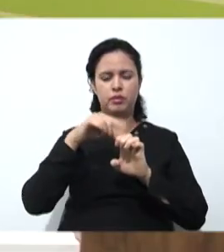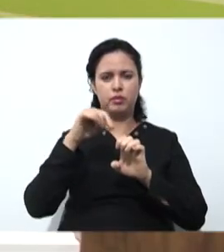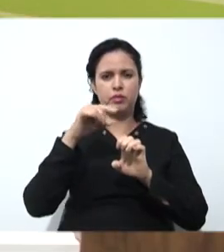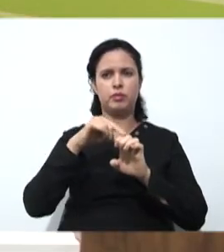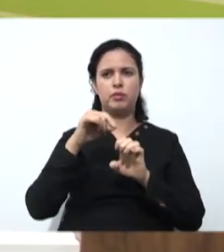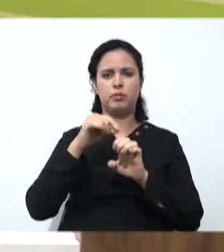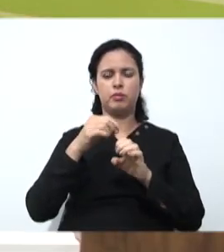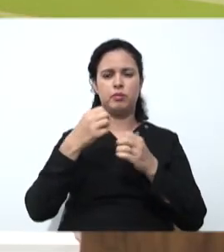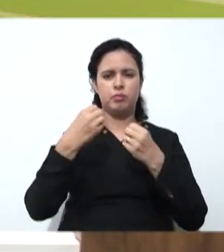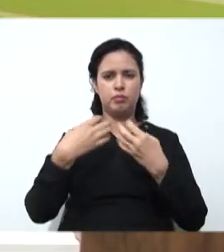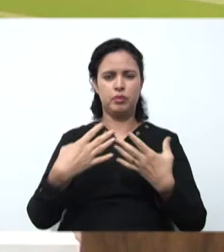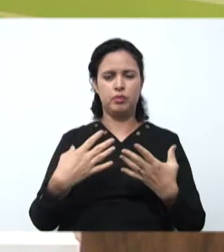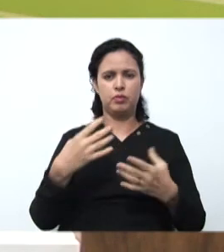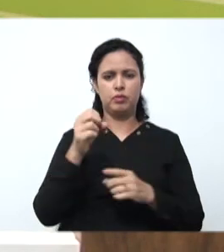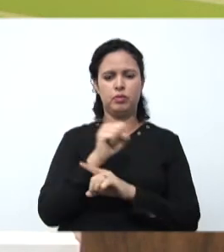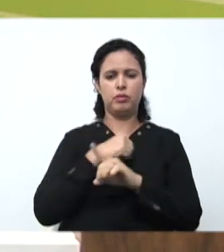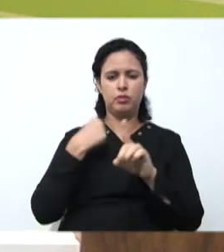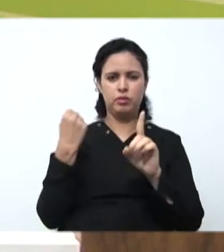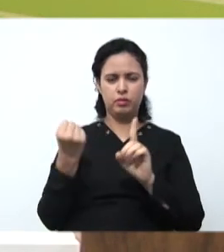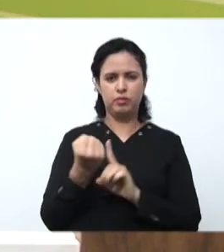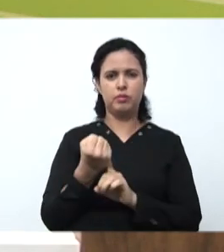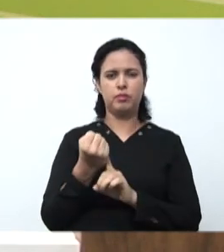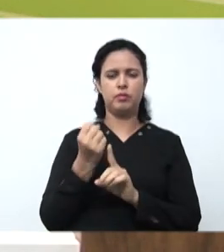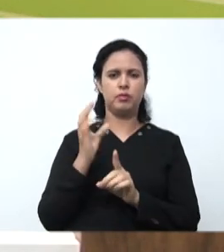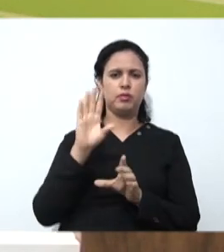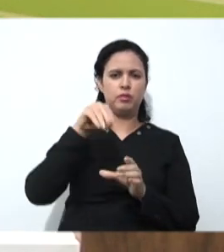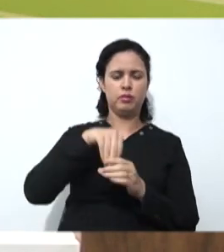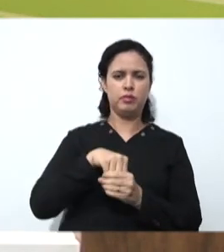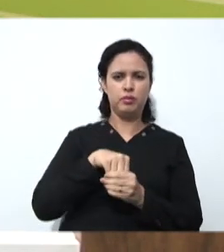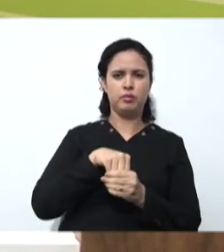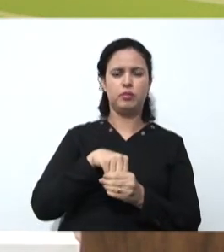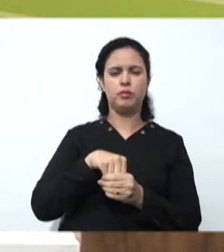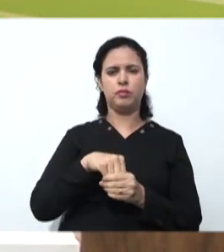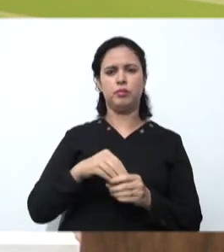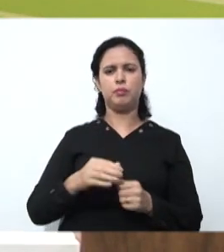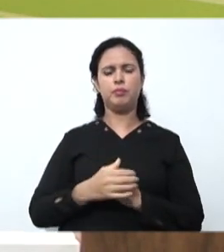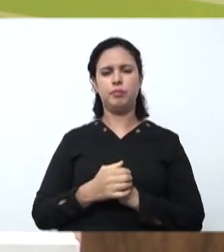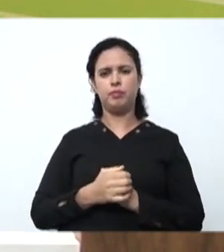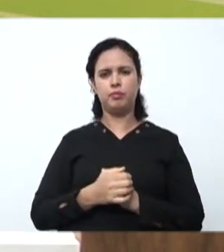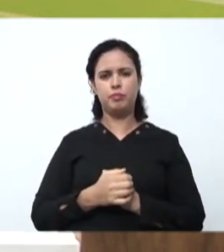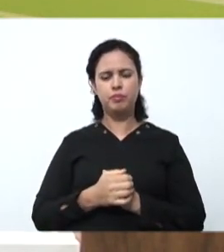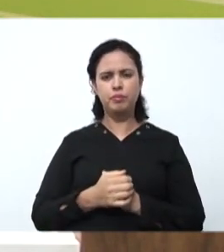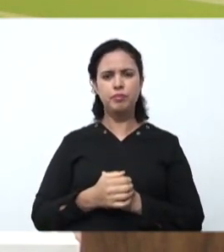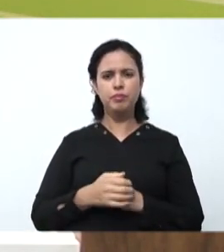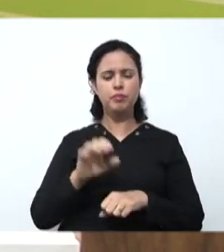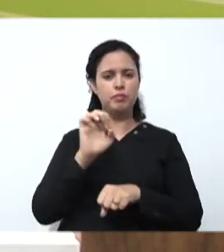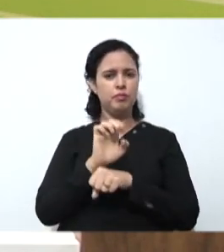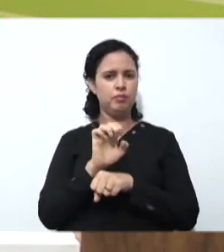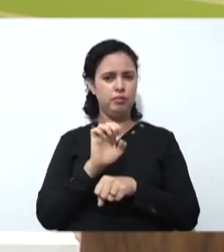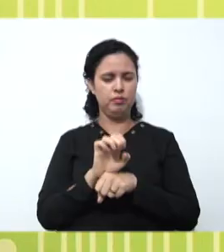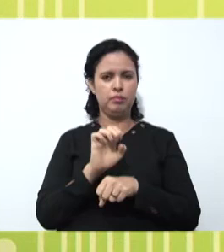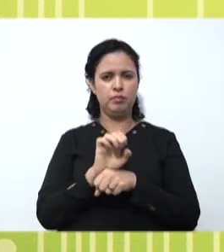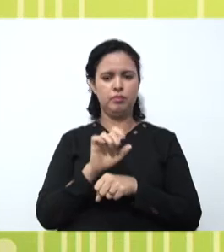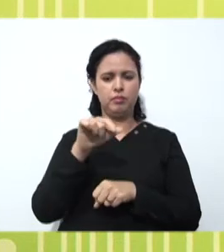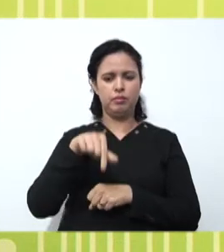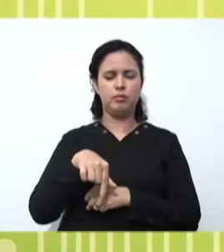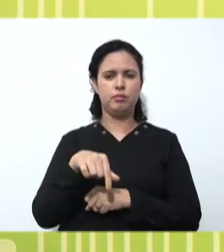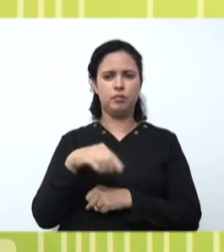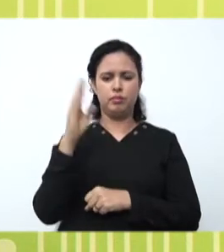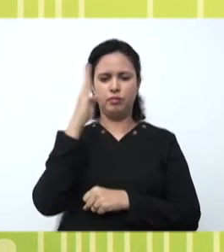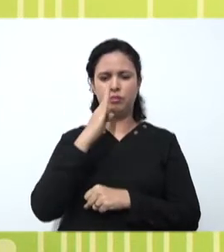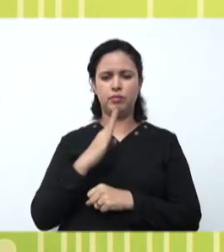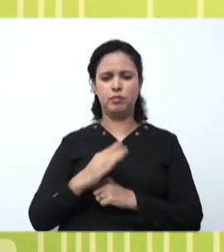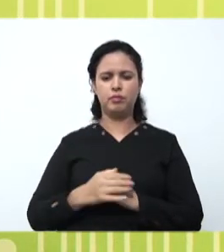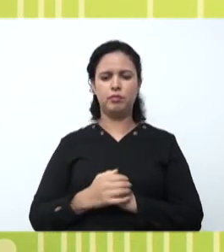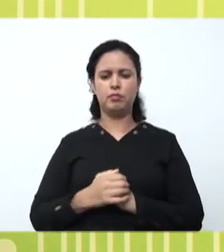né? Empreendedor social, interno, né? Do nosso estado, do nosso país. Muito